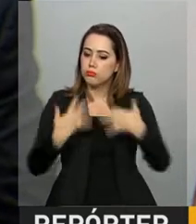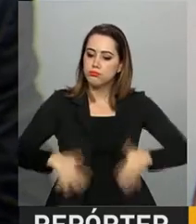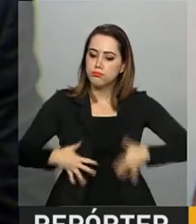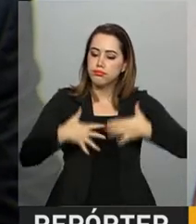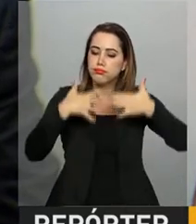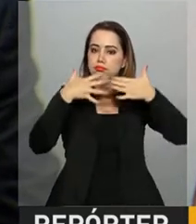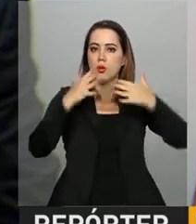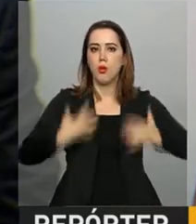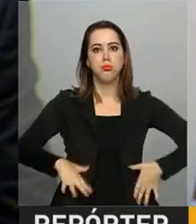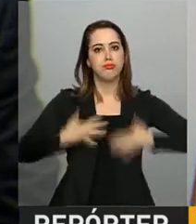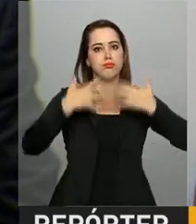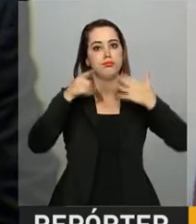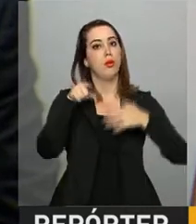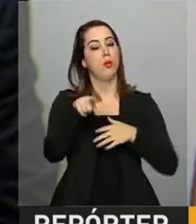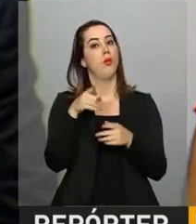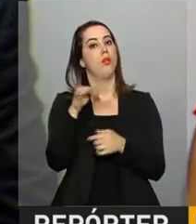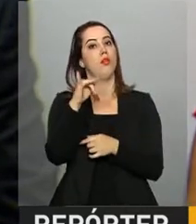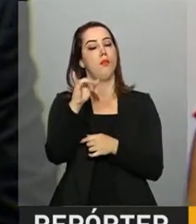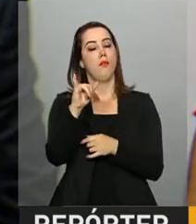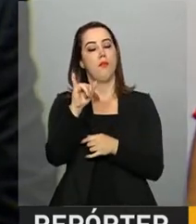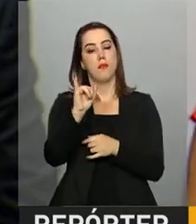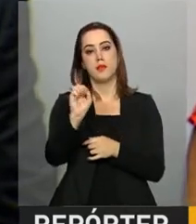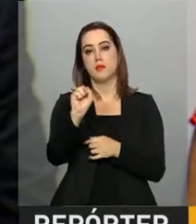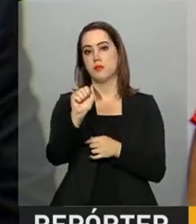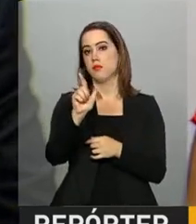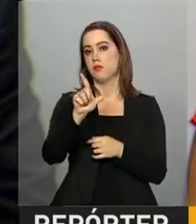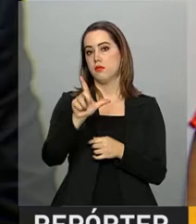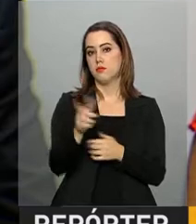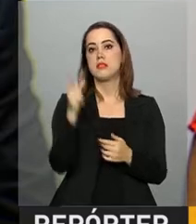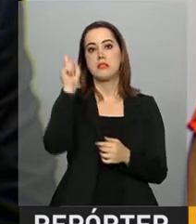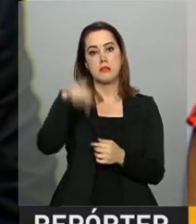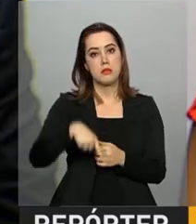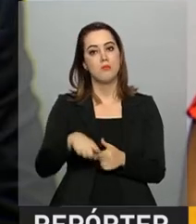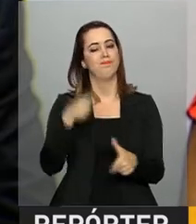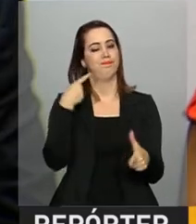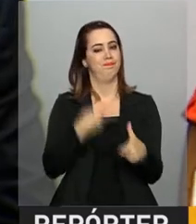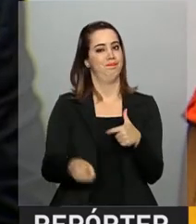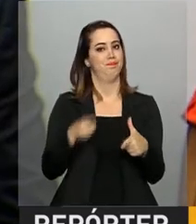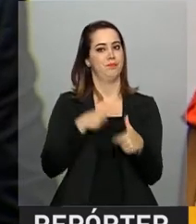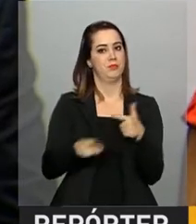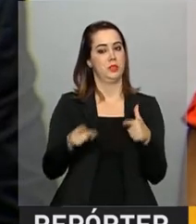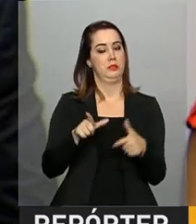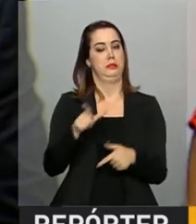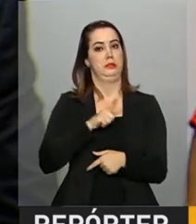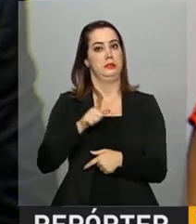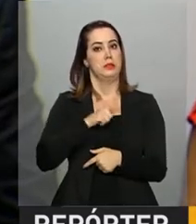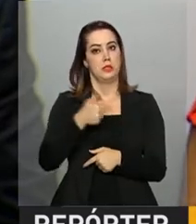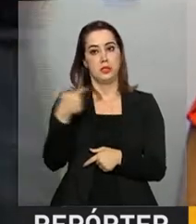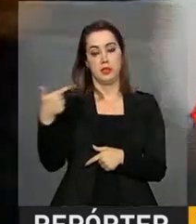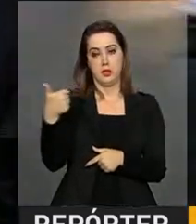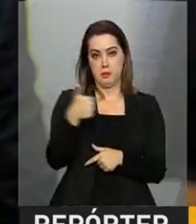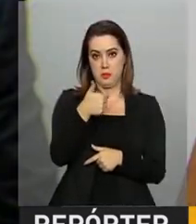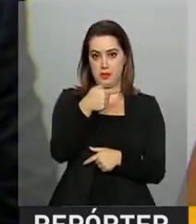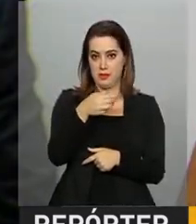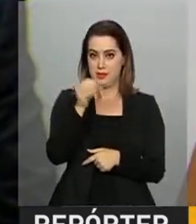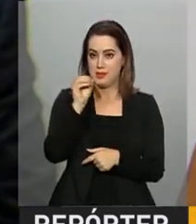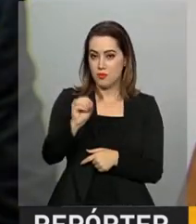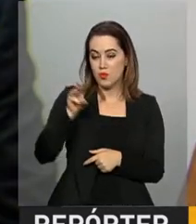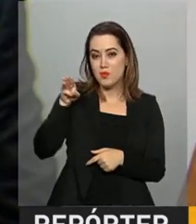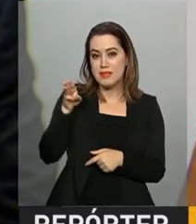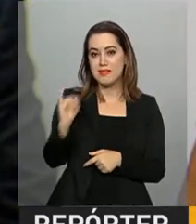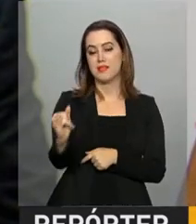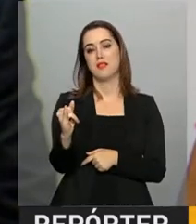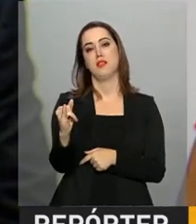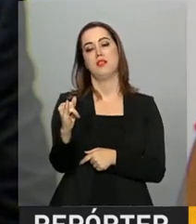fiscal do país é grave, é gravíssima. Nós vamos ter um déficit de 170 bilhões esse ano, estamos projetando